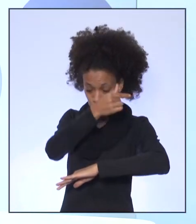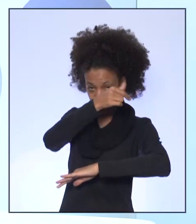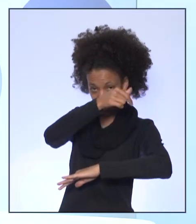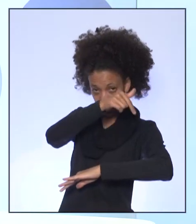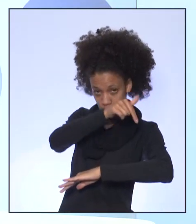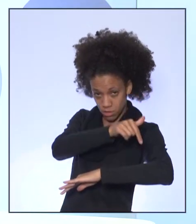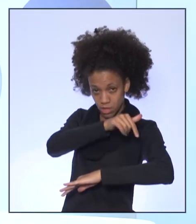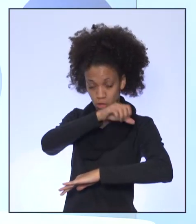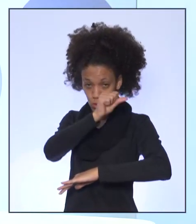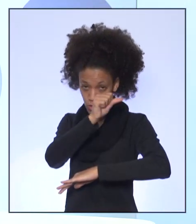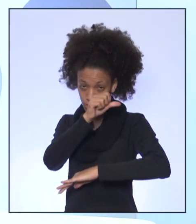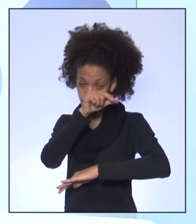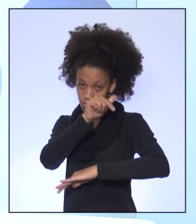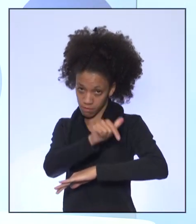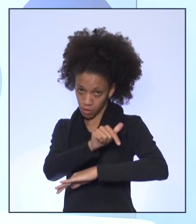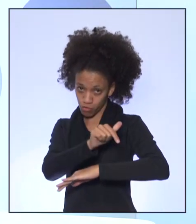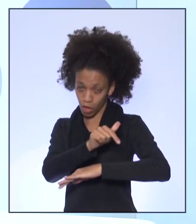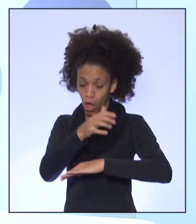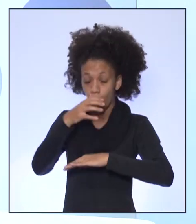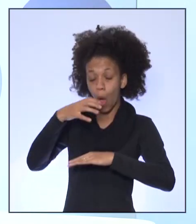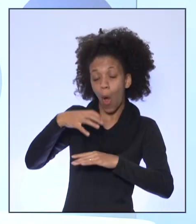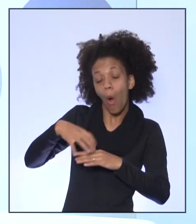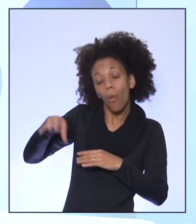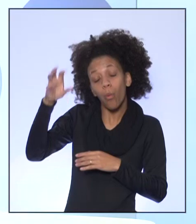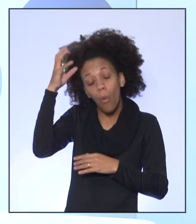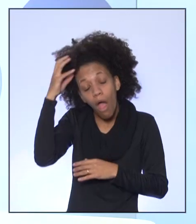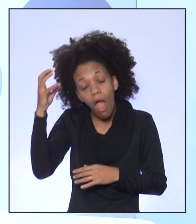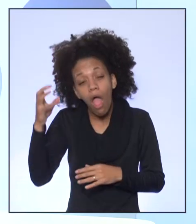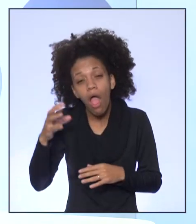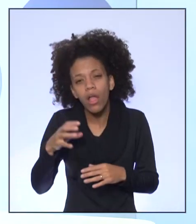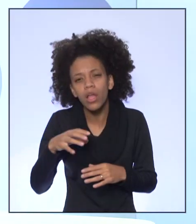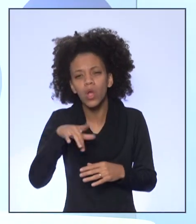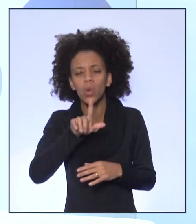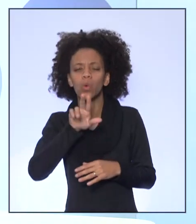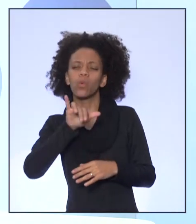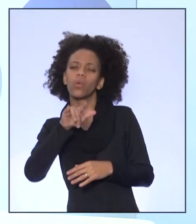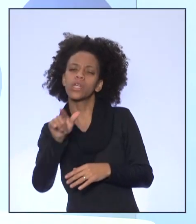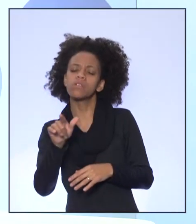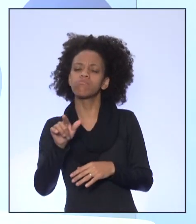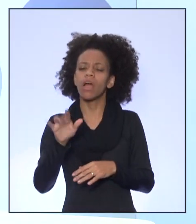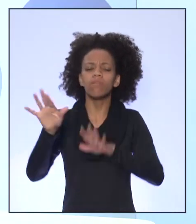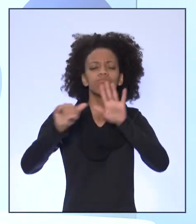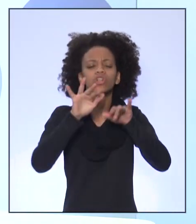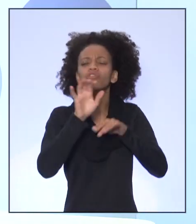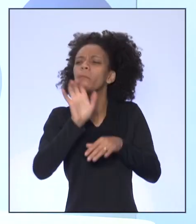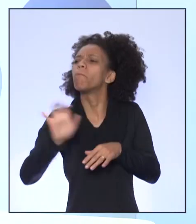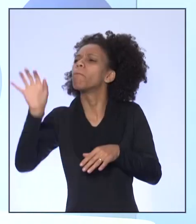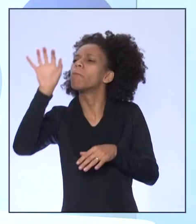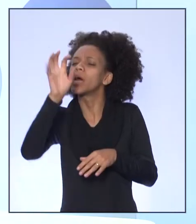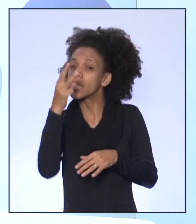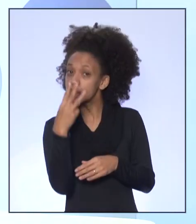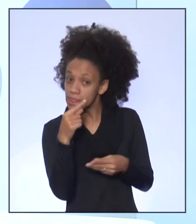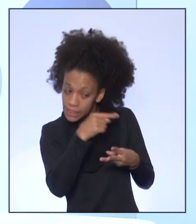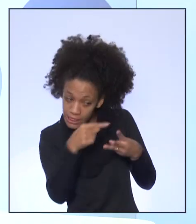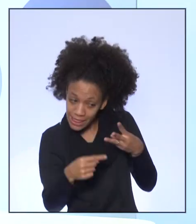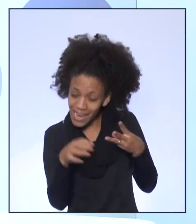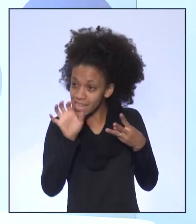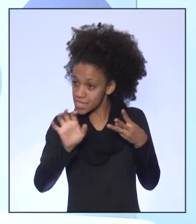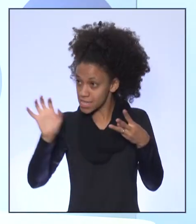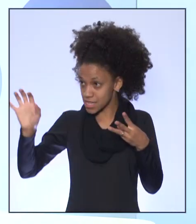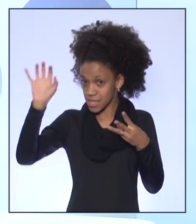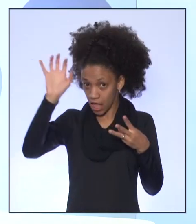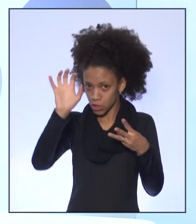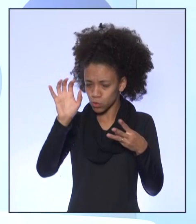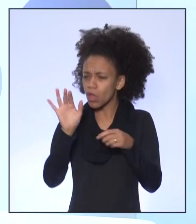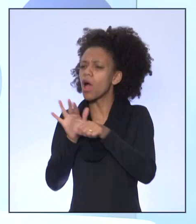1787, o rei Luís XVI ele convoca uma assembleia. Ele chama os 3 estados para conversarem sobre a situação econômica da